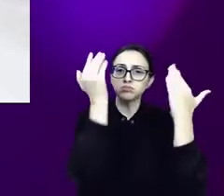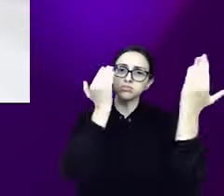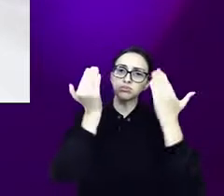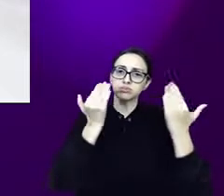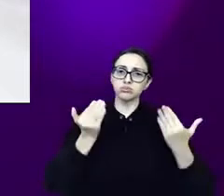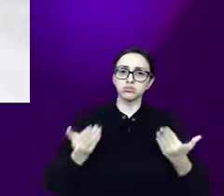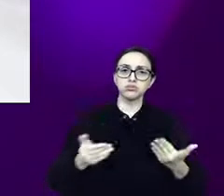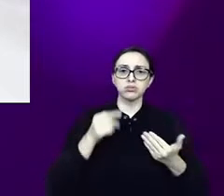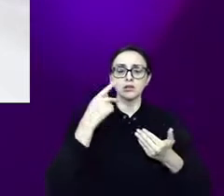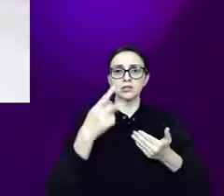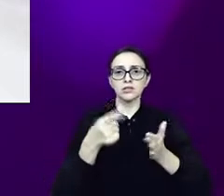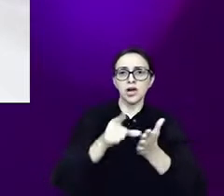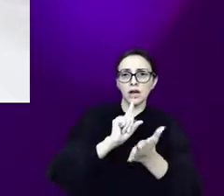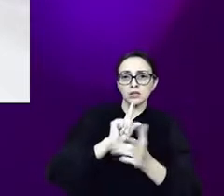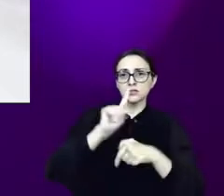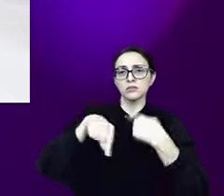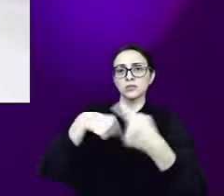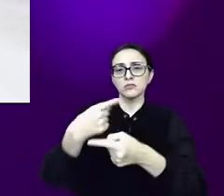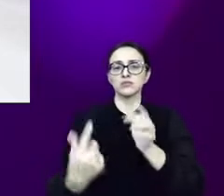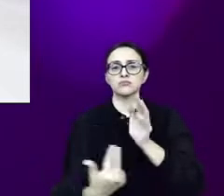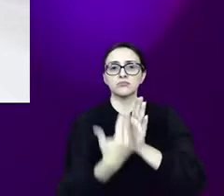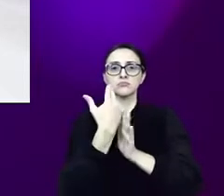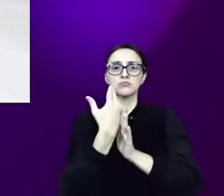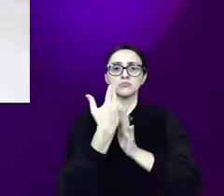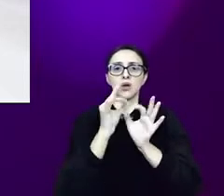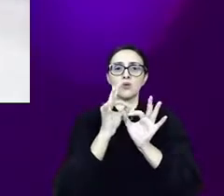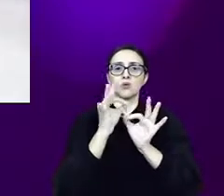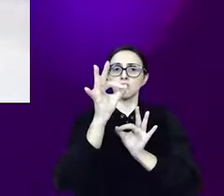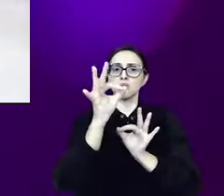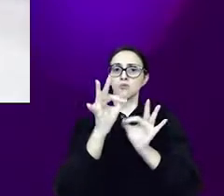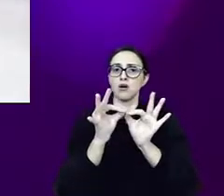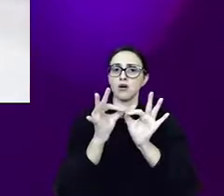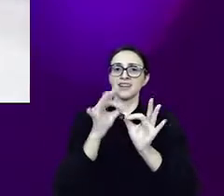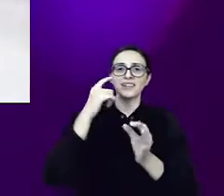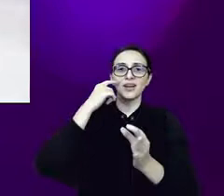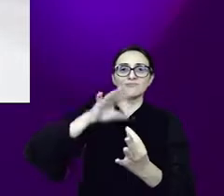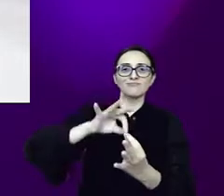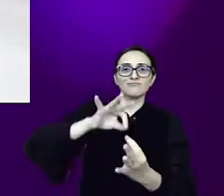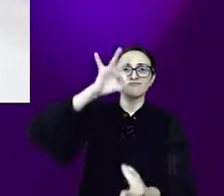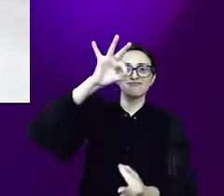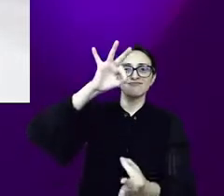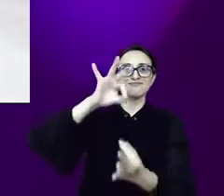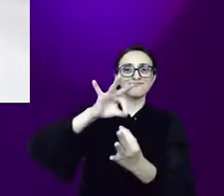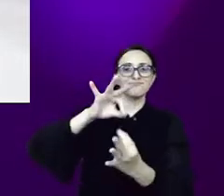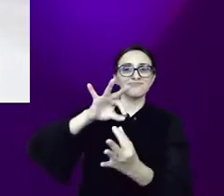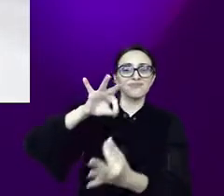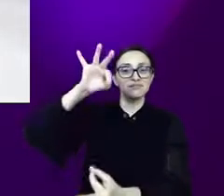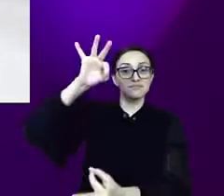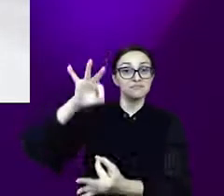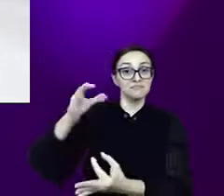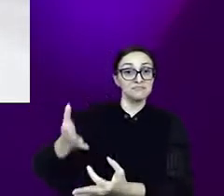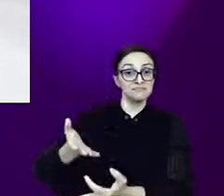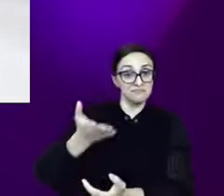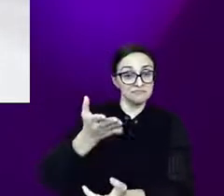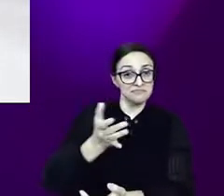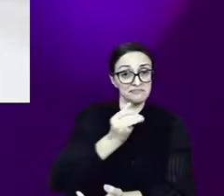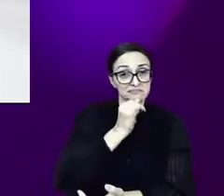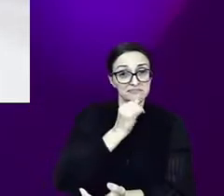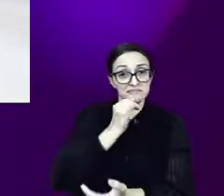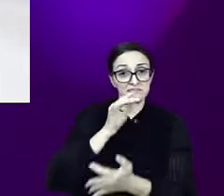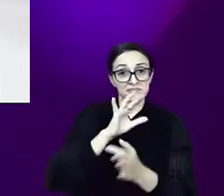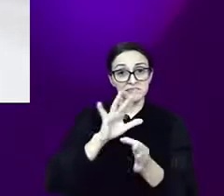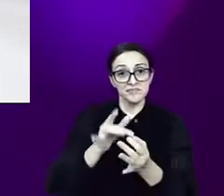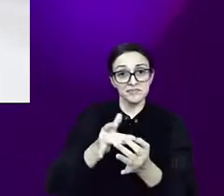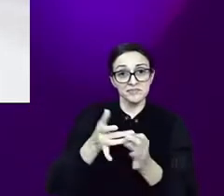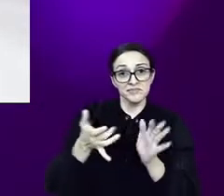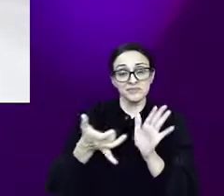do pré e pós-operatório em termos de alongamento ou encurtamento do membro desse paciente. Então, aqui são vídeos ilustrativos também da colocação